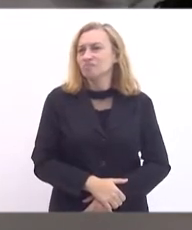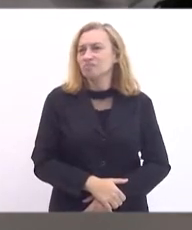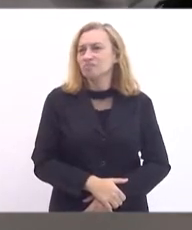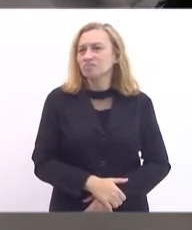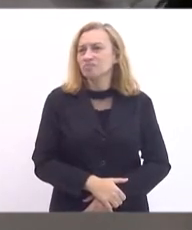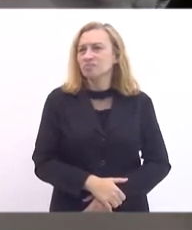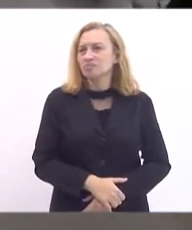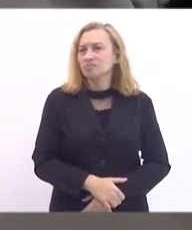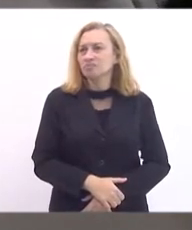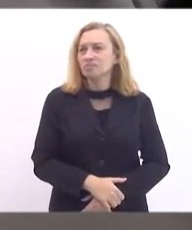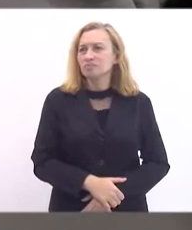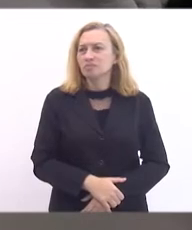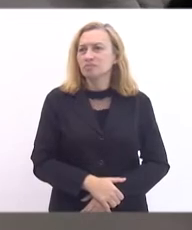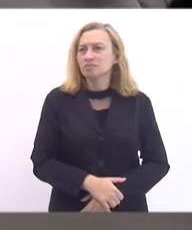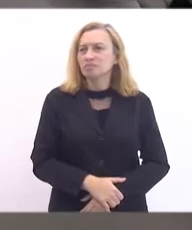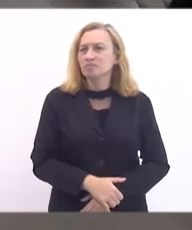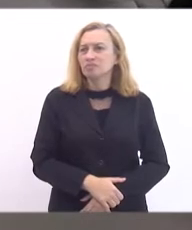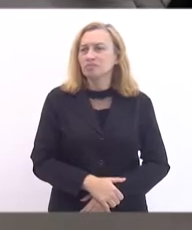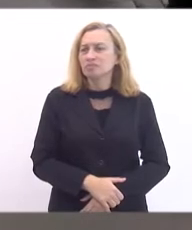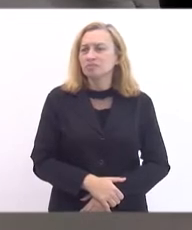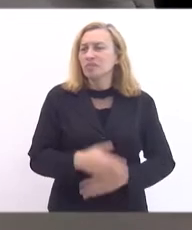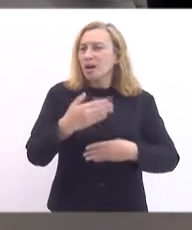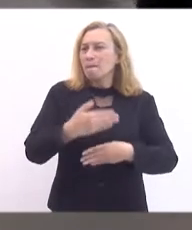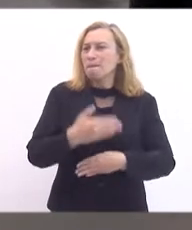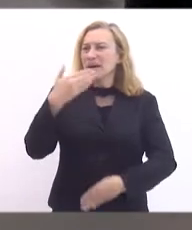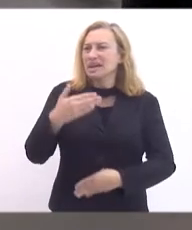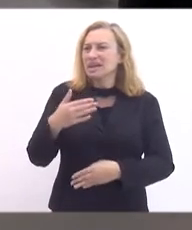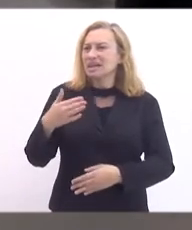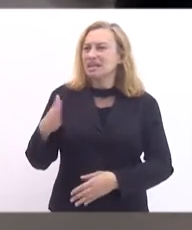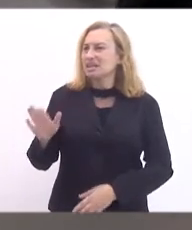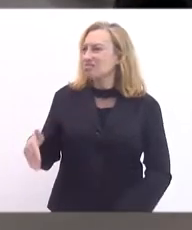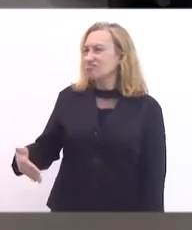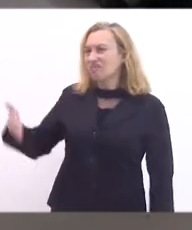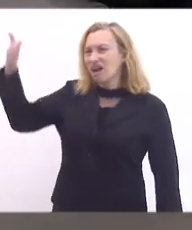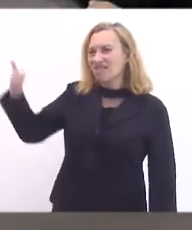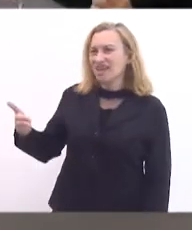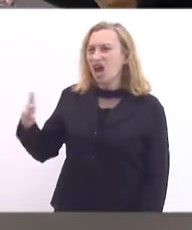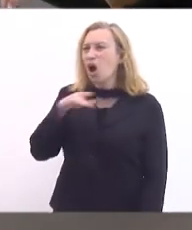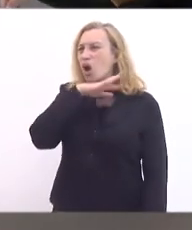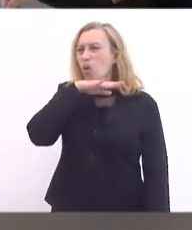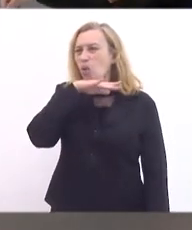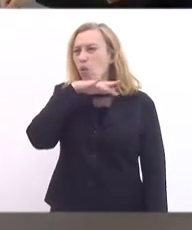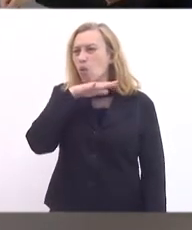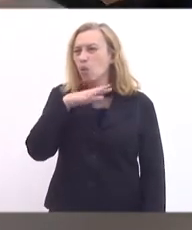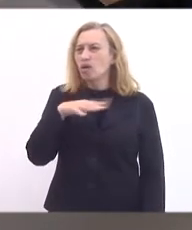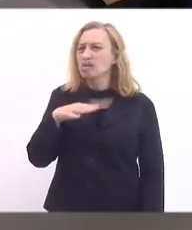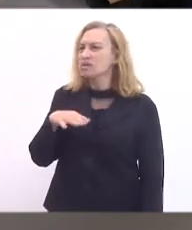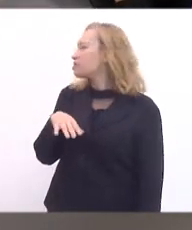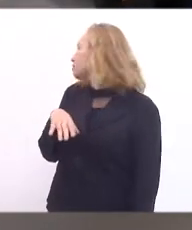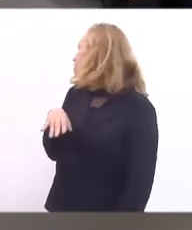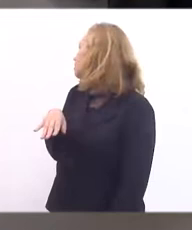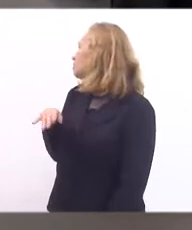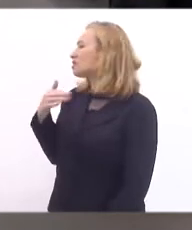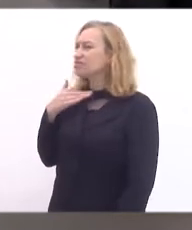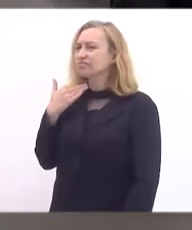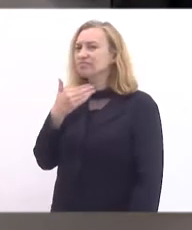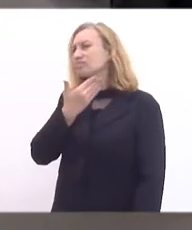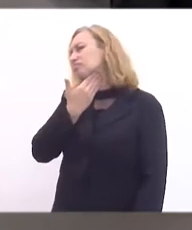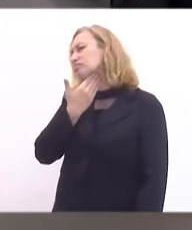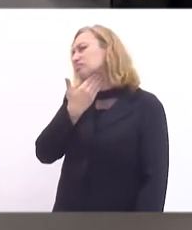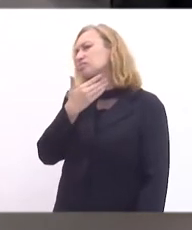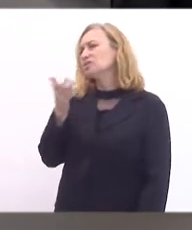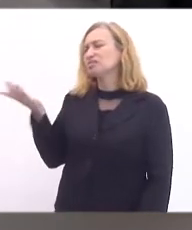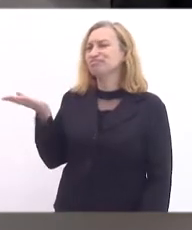E aí você guarda das paredes laterais Rua o toxicólogo uma parte não vê tem